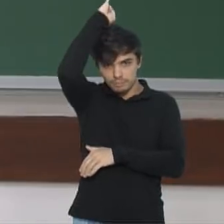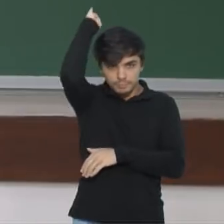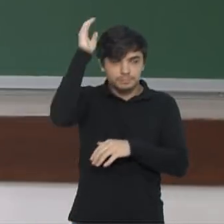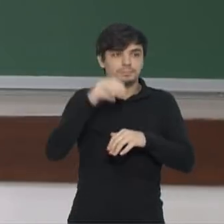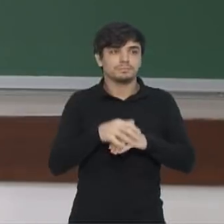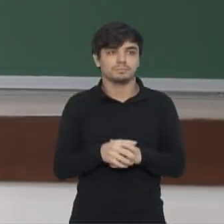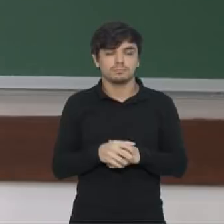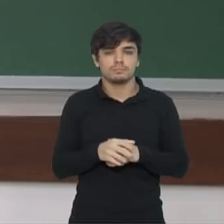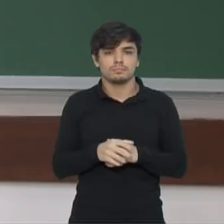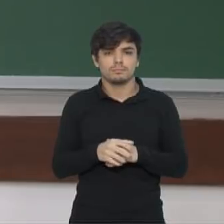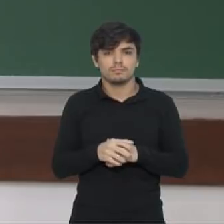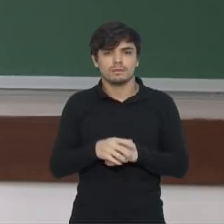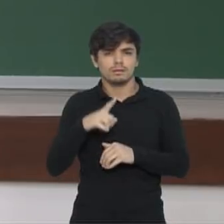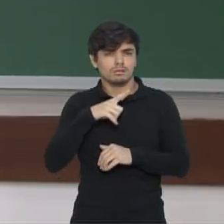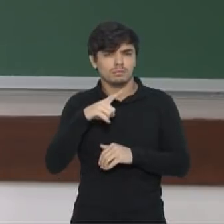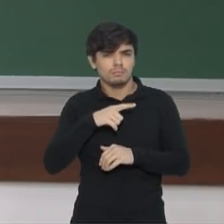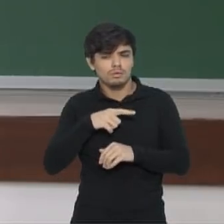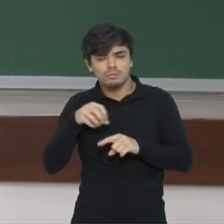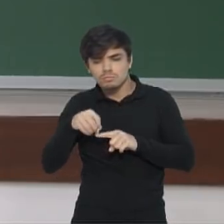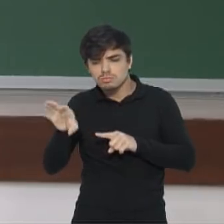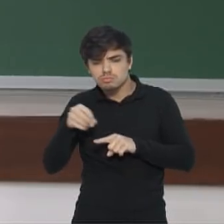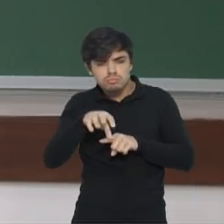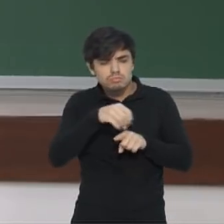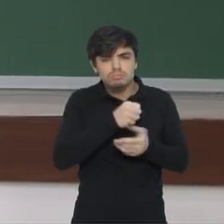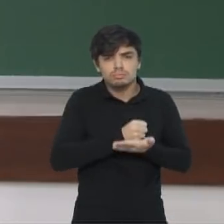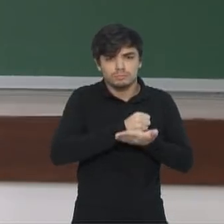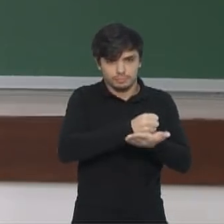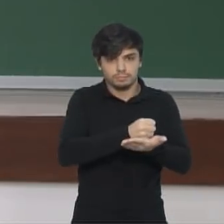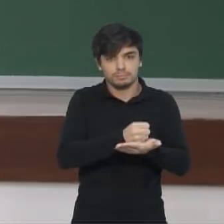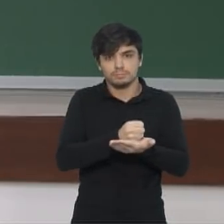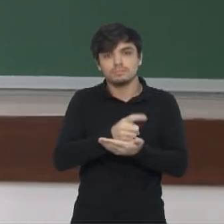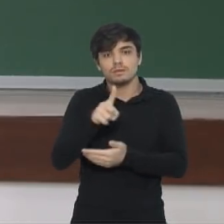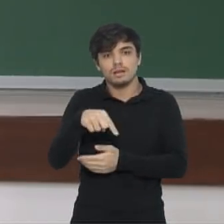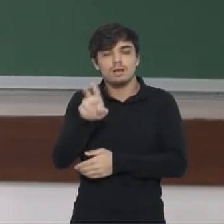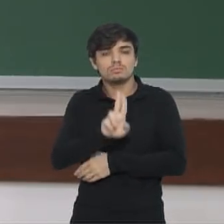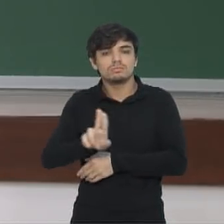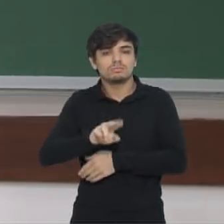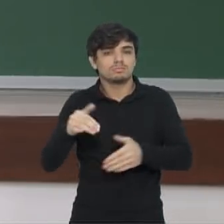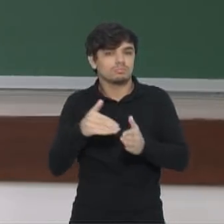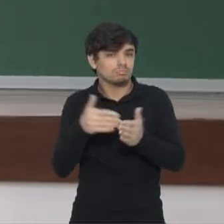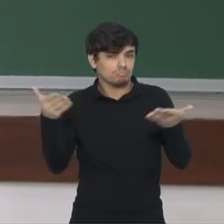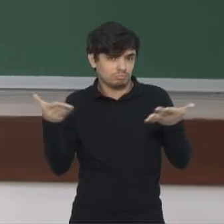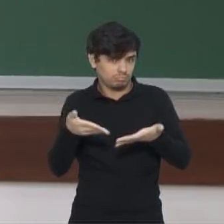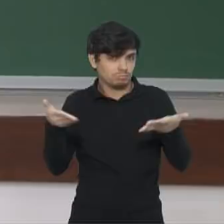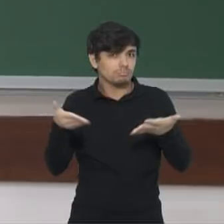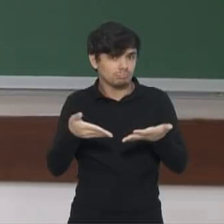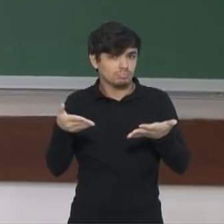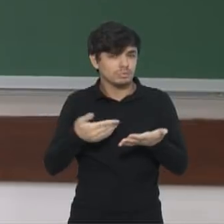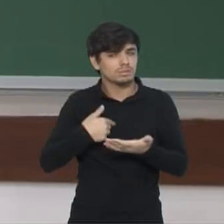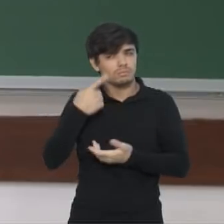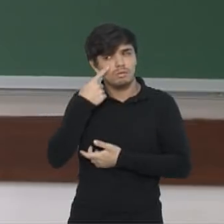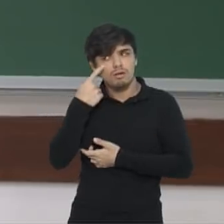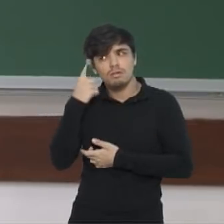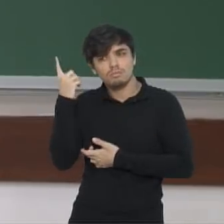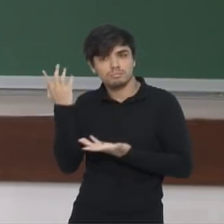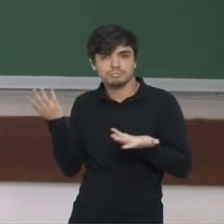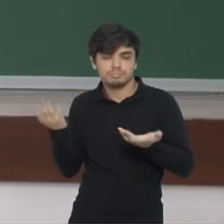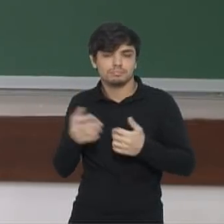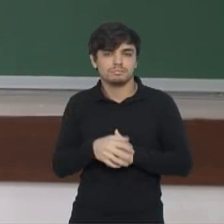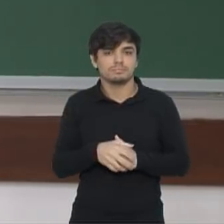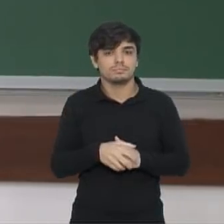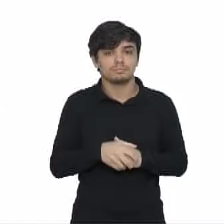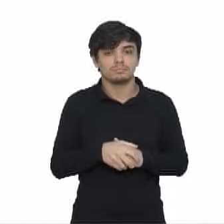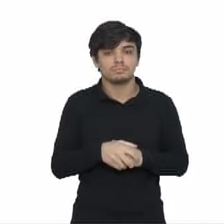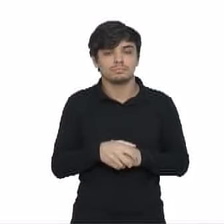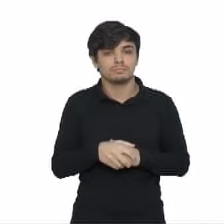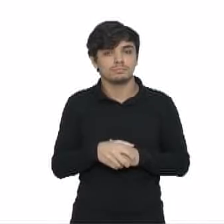Então, foram muitas as contribuições do povo romano, correto, pessoal? Que são utilizadas até atualmente, se nós formos verificar, ok?